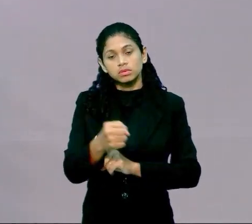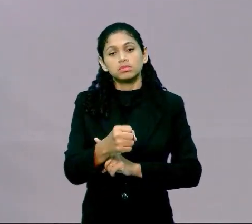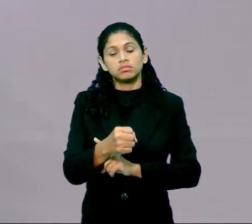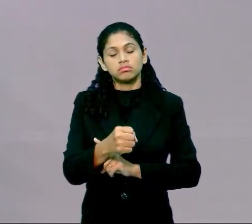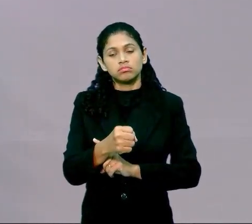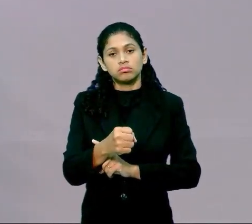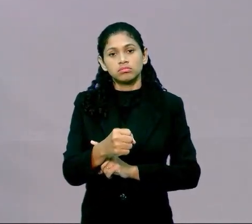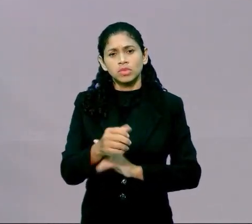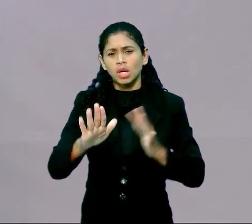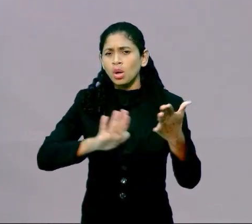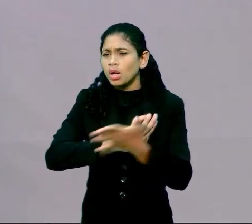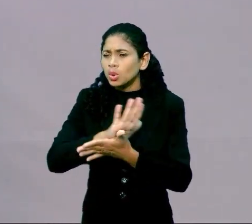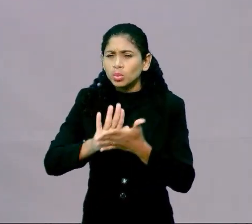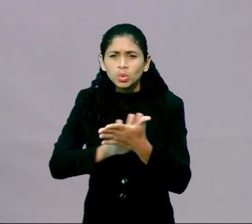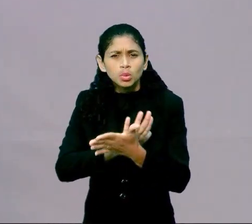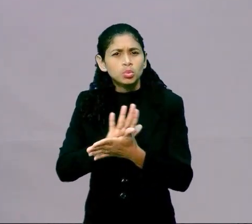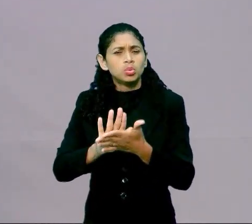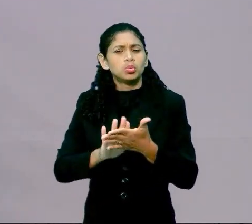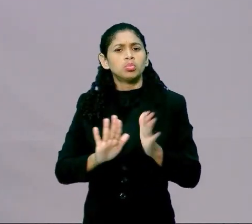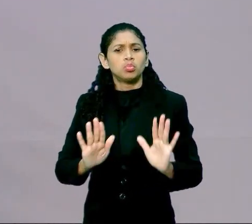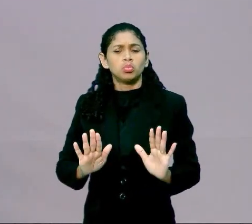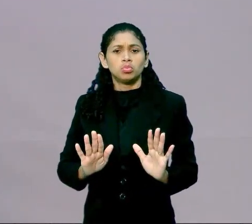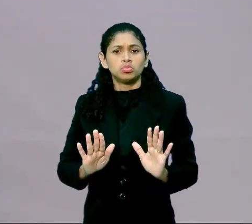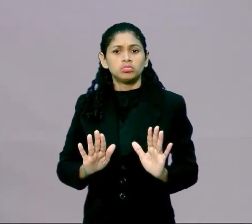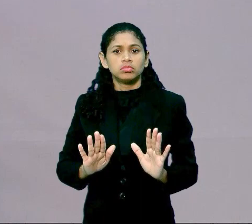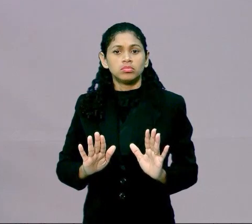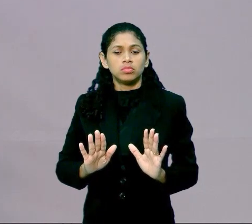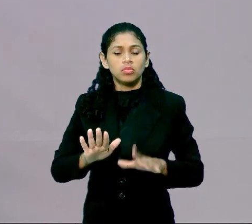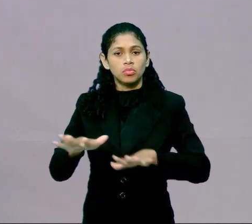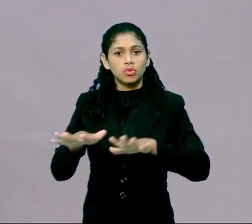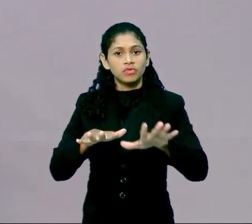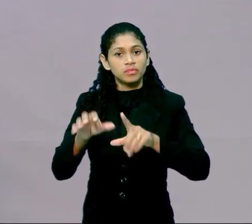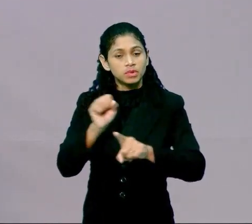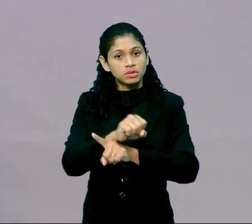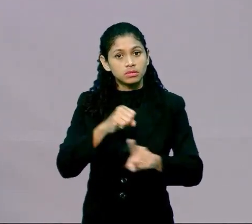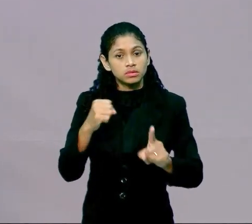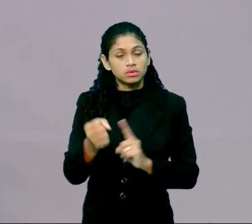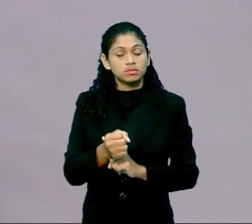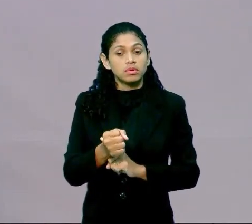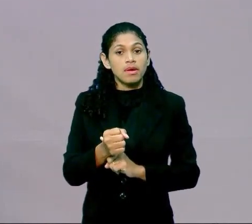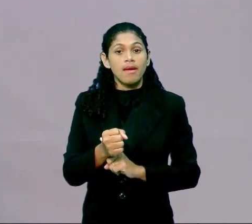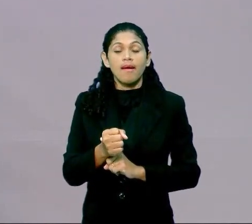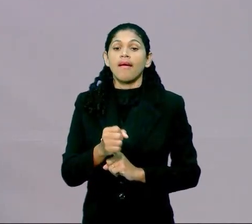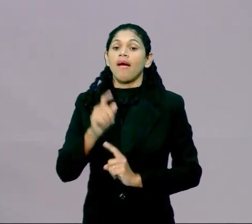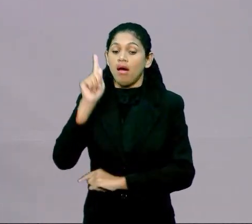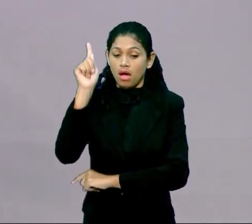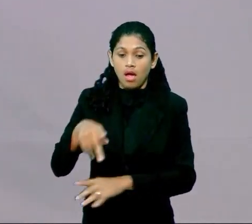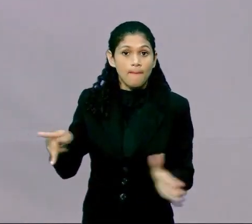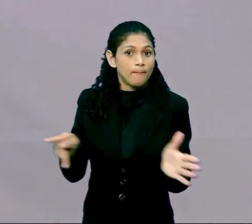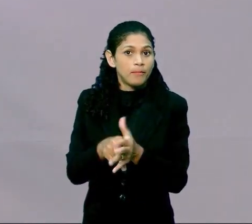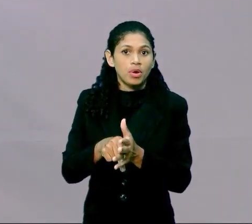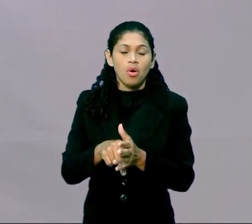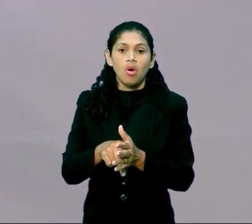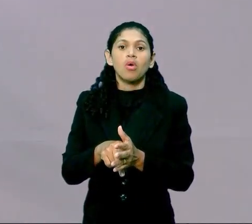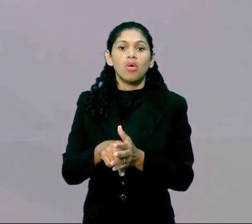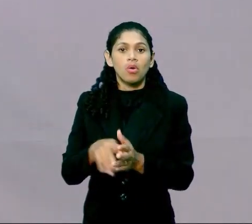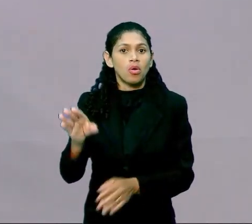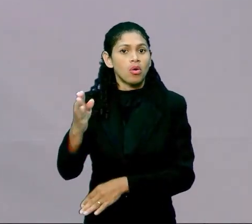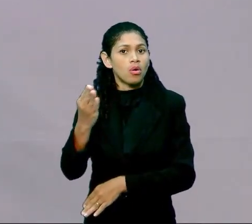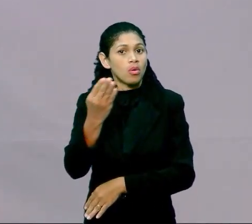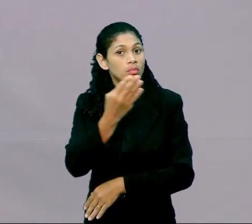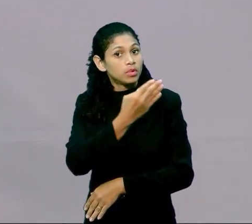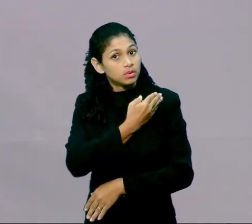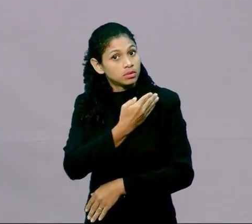Nenhum movimento social e nenhuma ONG é uma repartição do poder público. É público